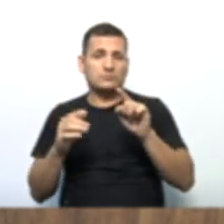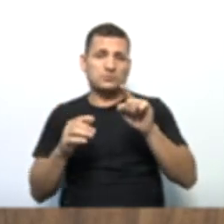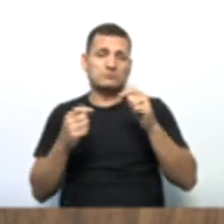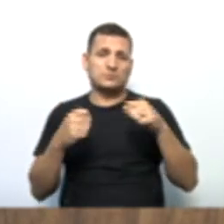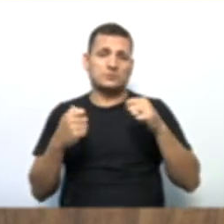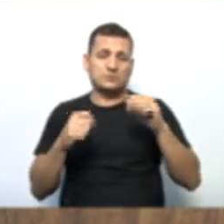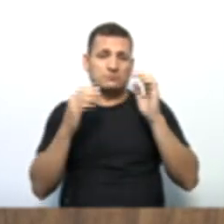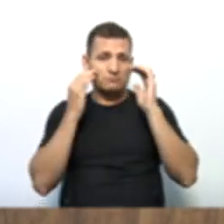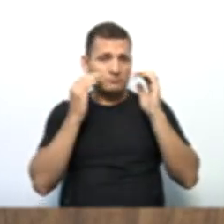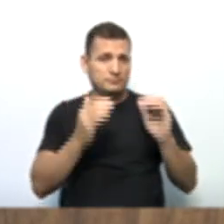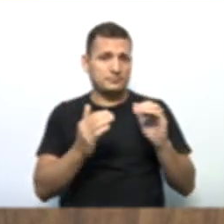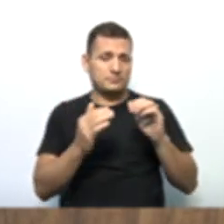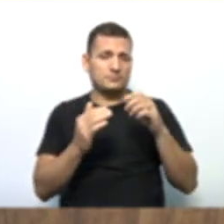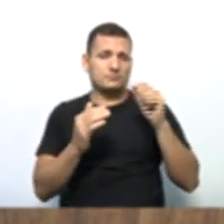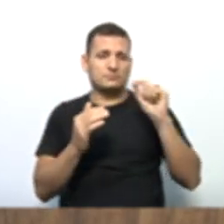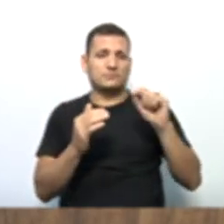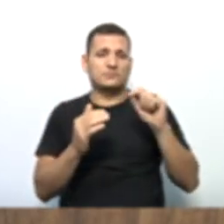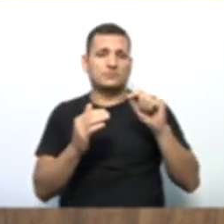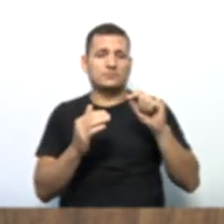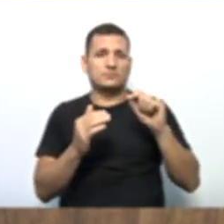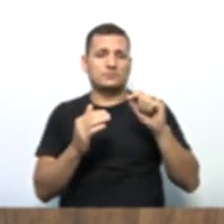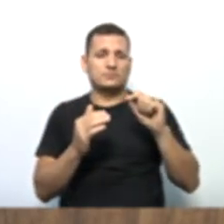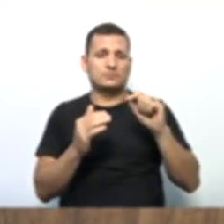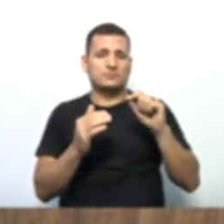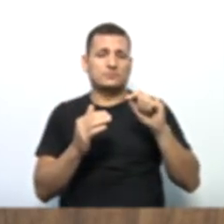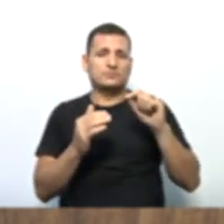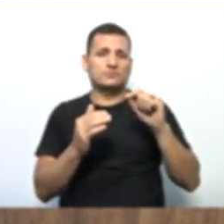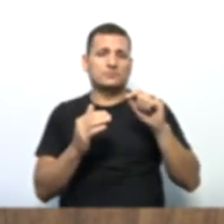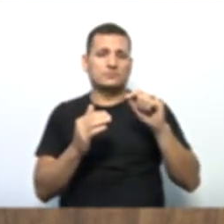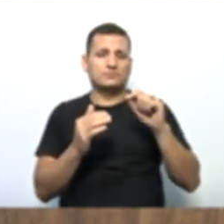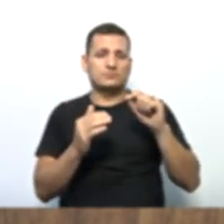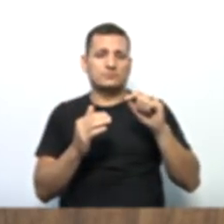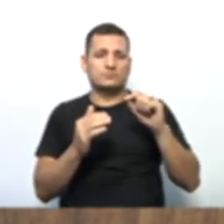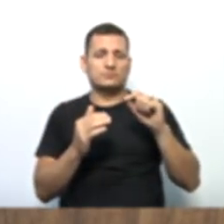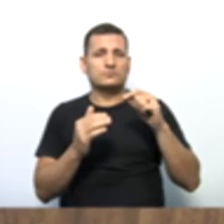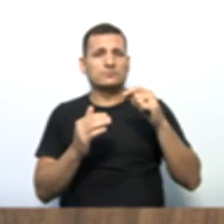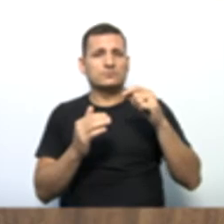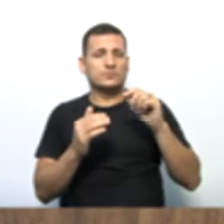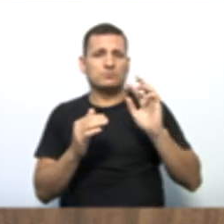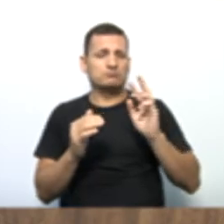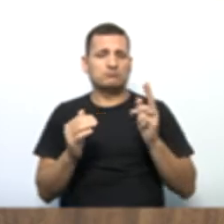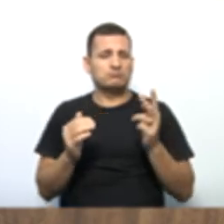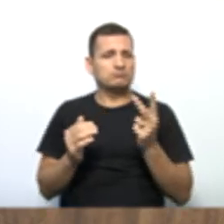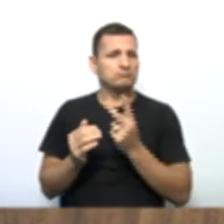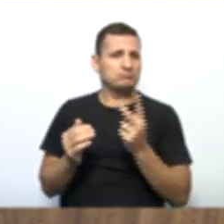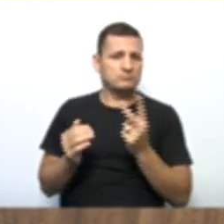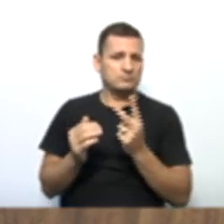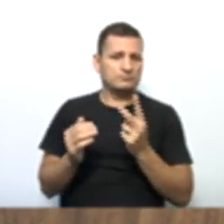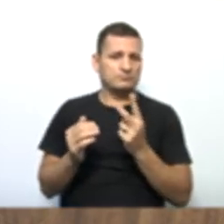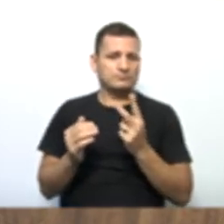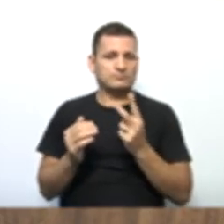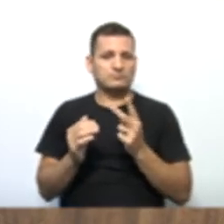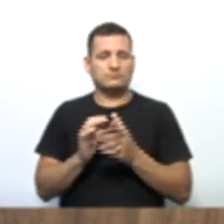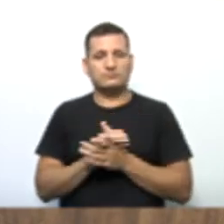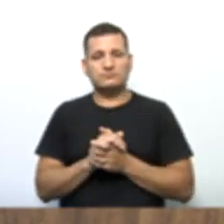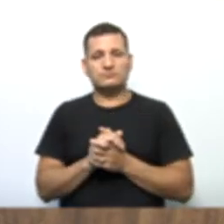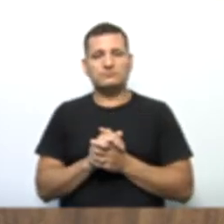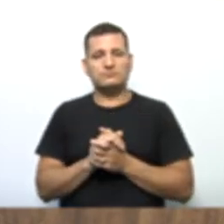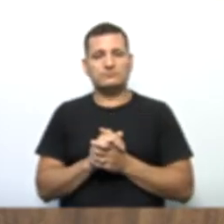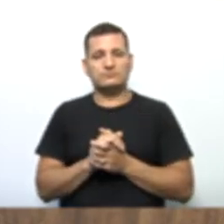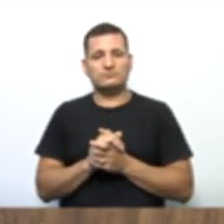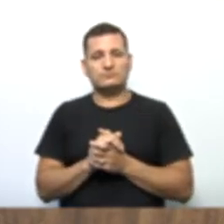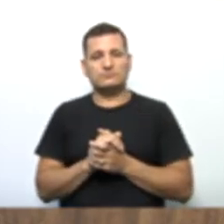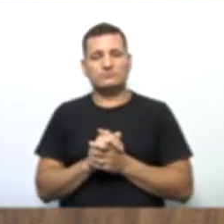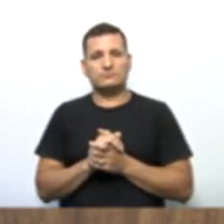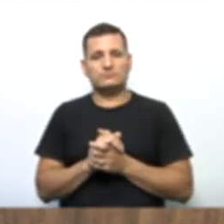deve se orientar, né? Ou agir de acordo, né, com os dois, né? Ou seja, tanto aquilo que vai orientar